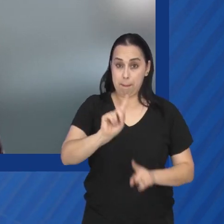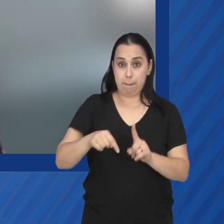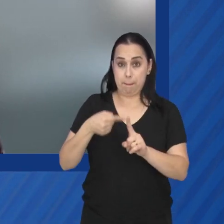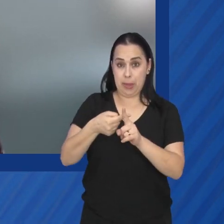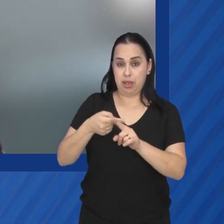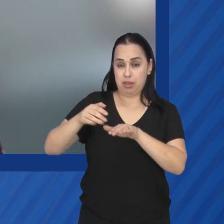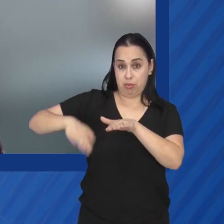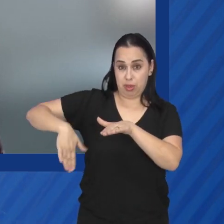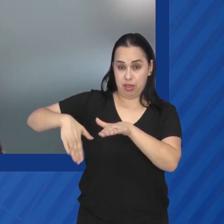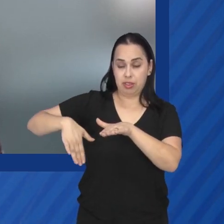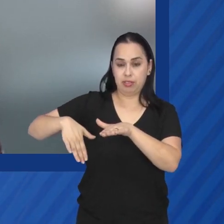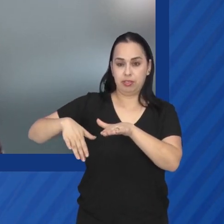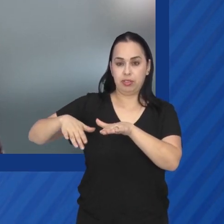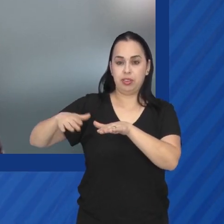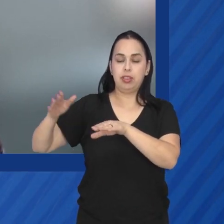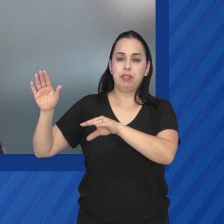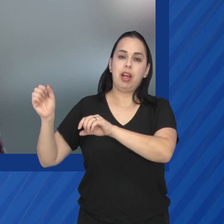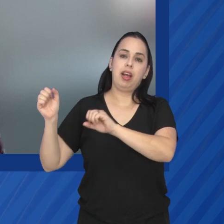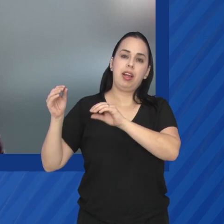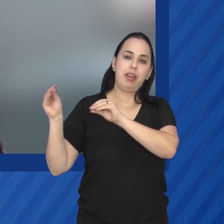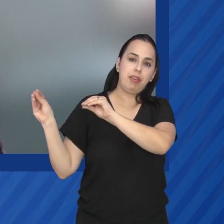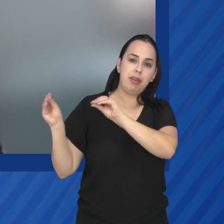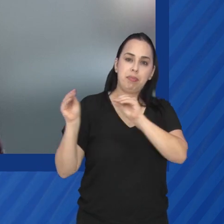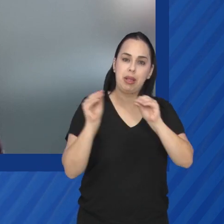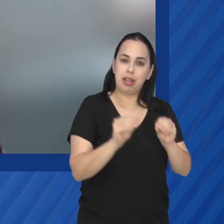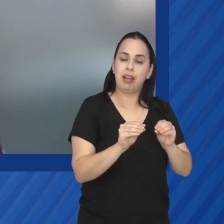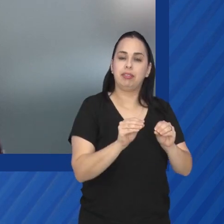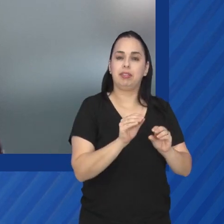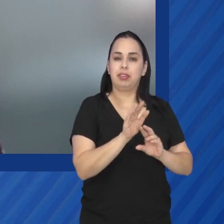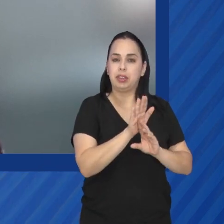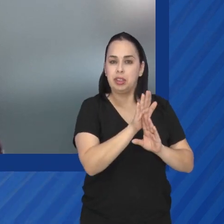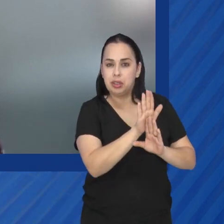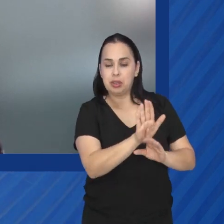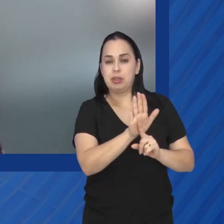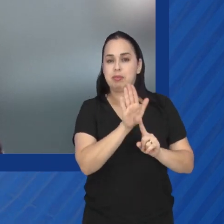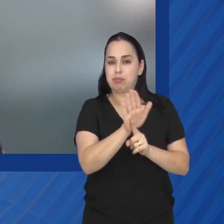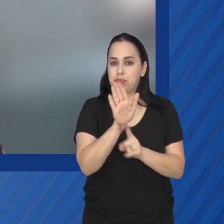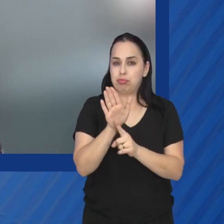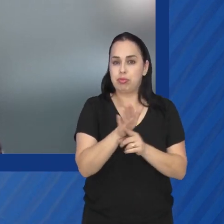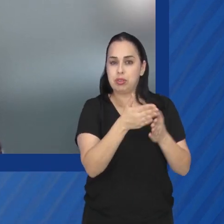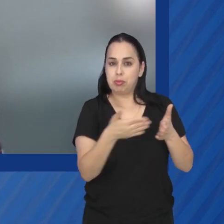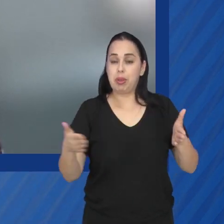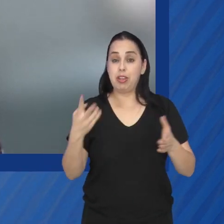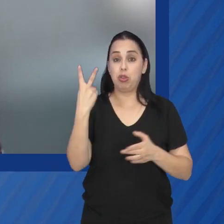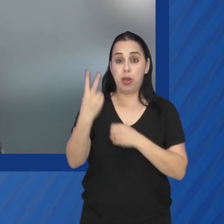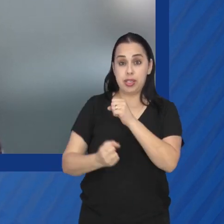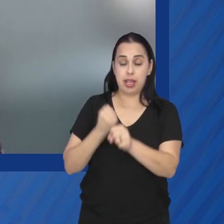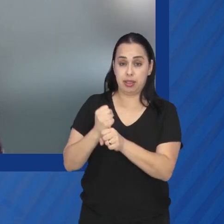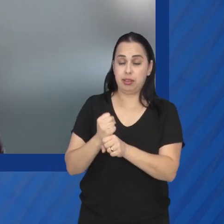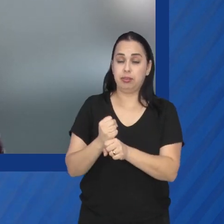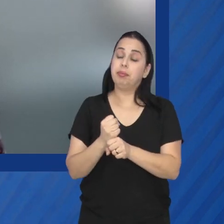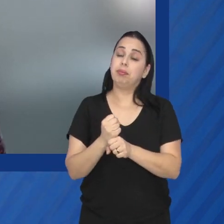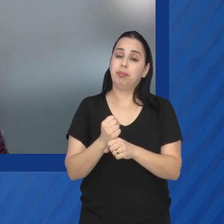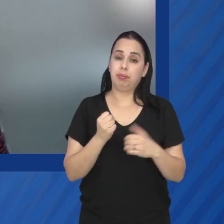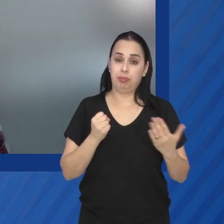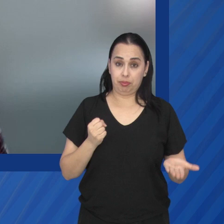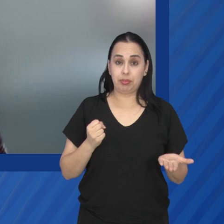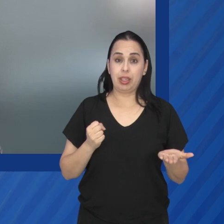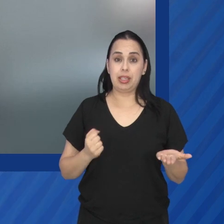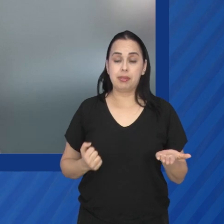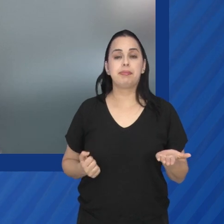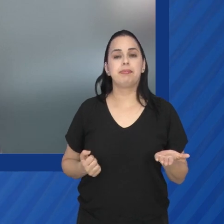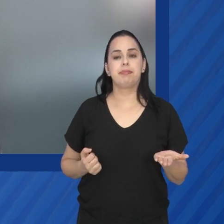Vale do Paraíba mais Alto Tietê, ela vai acabar fluindo durante esses próximos 2 anos para o Museu do Folclore. Então, assim, o Museu